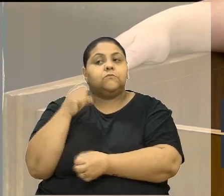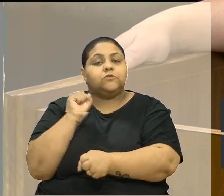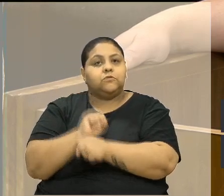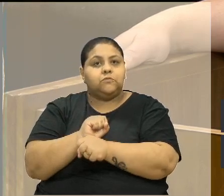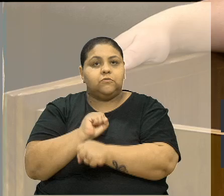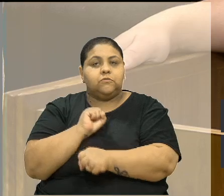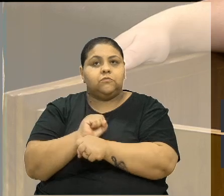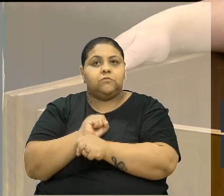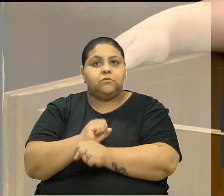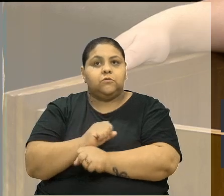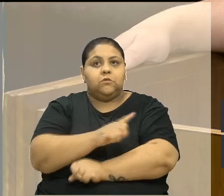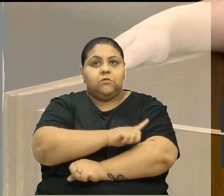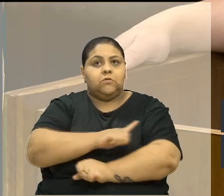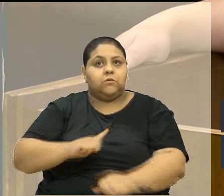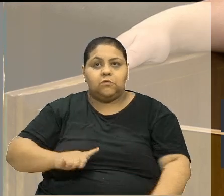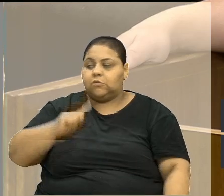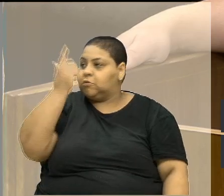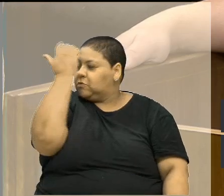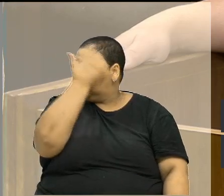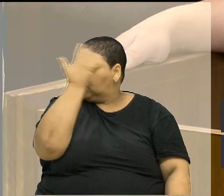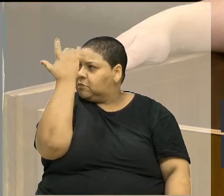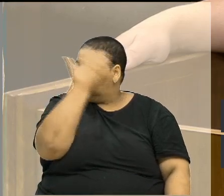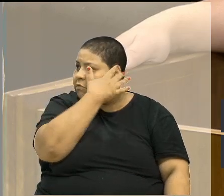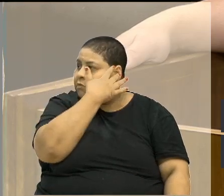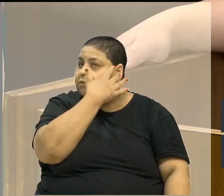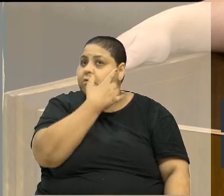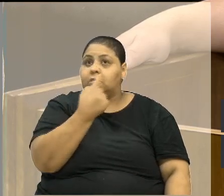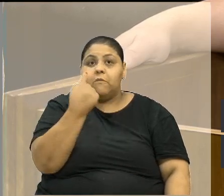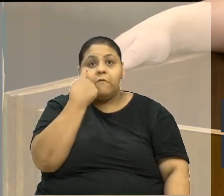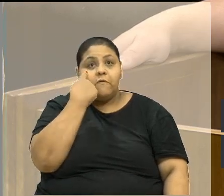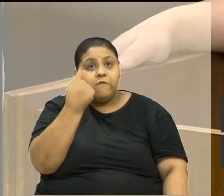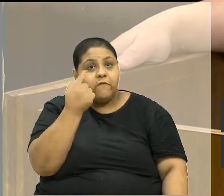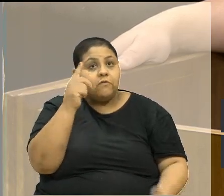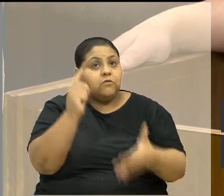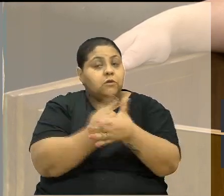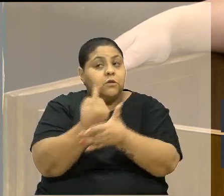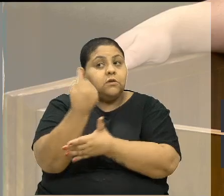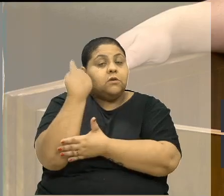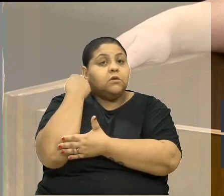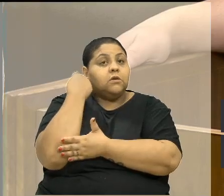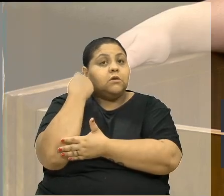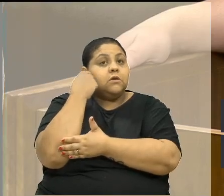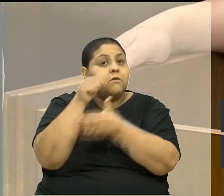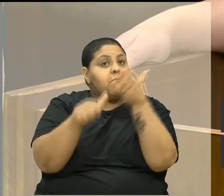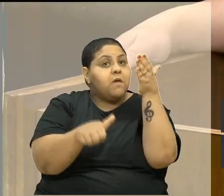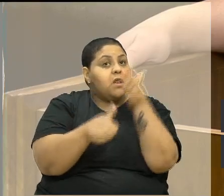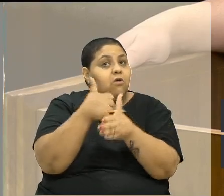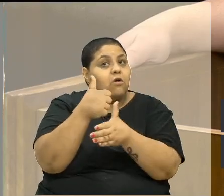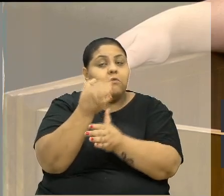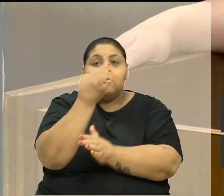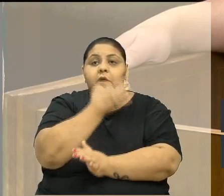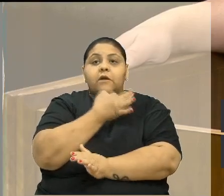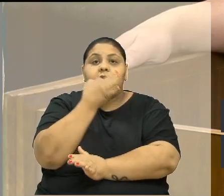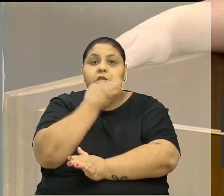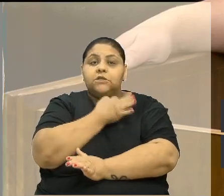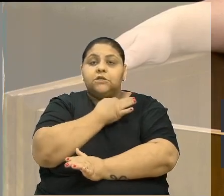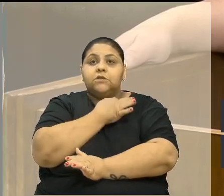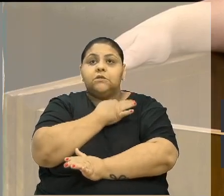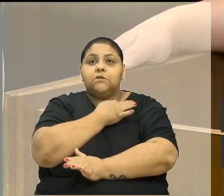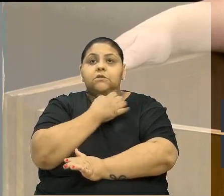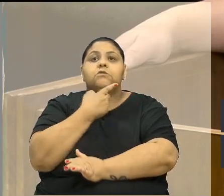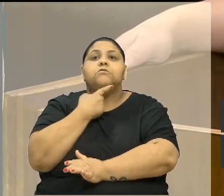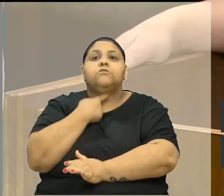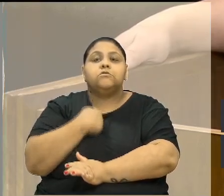o governo Adiló, né, o prefeito Adiló, viu os erros do passado e corrija para uma Caxias melhor. Isso é o que nós